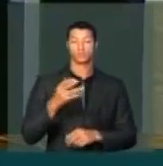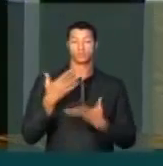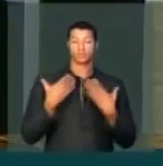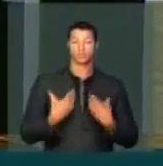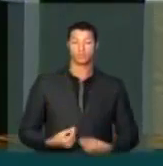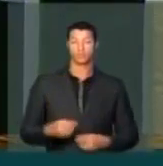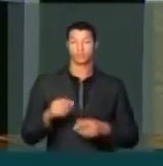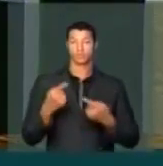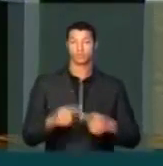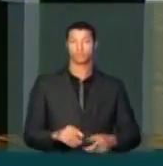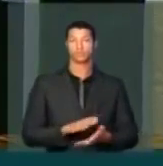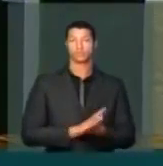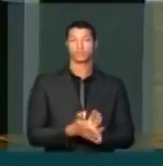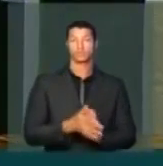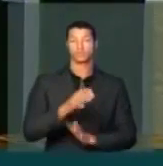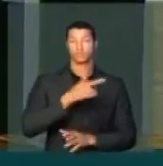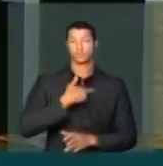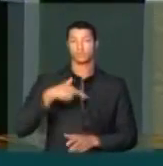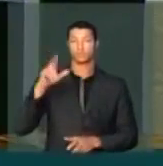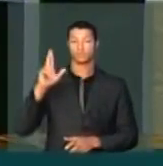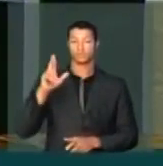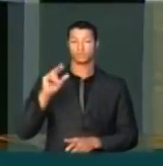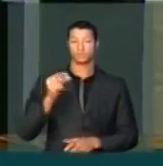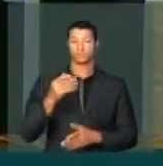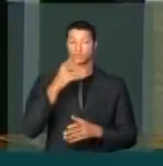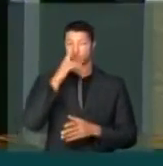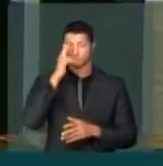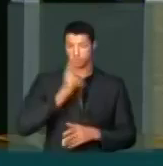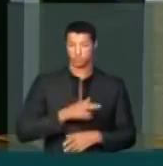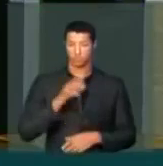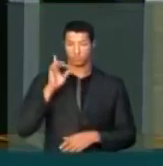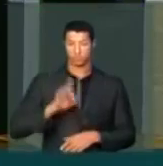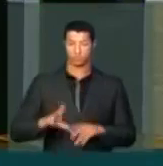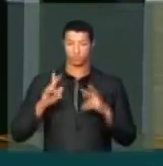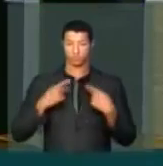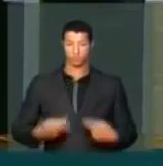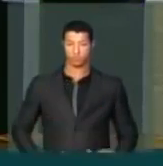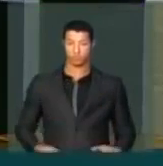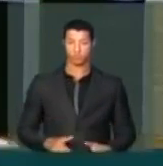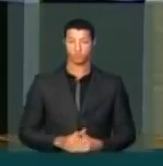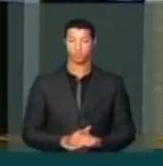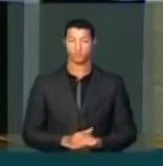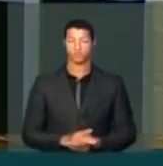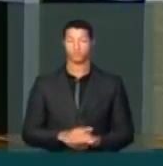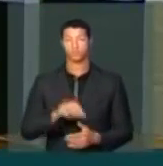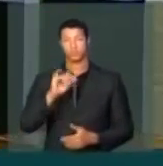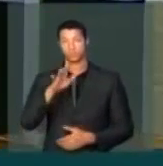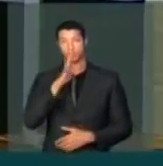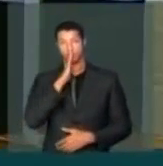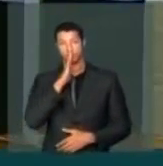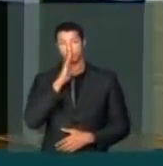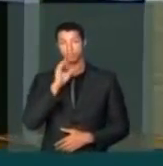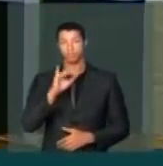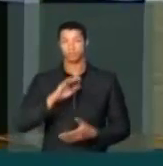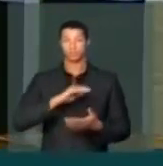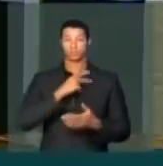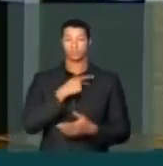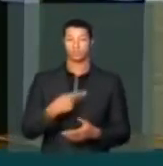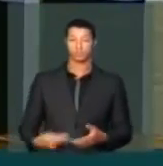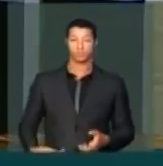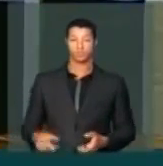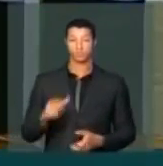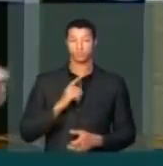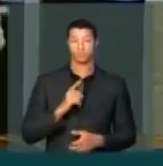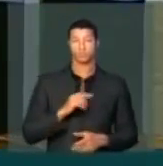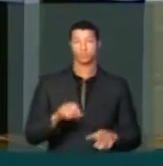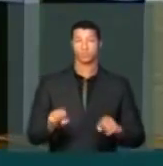tolerem a perseguição religiosa ou desrespeitem os direitos humanos. Se o silêncio, senhor presidente,